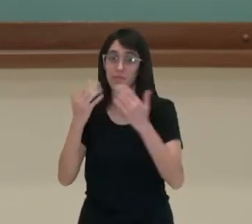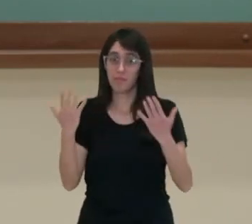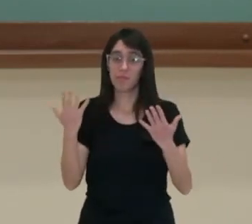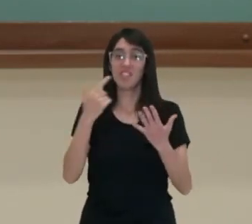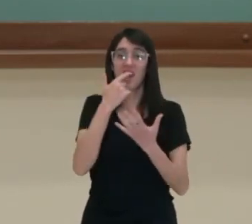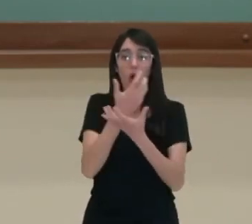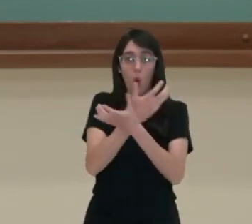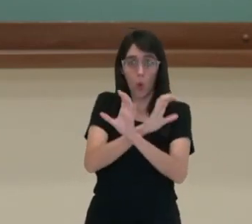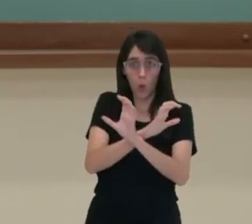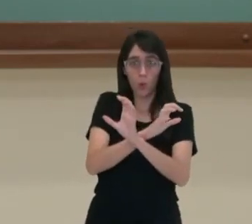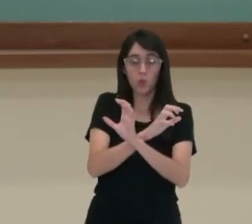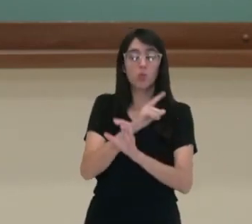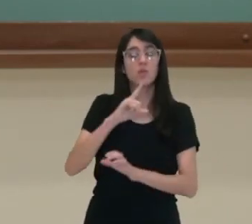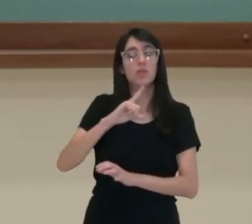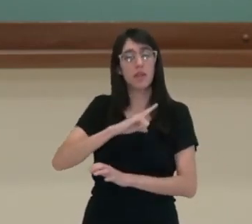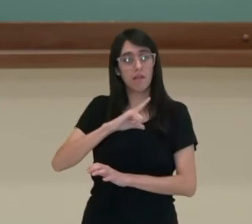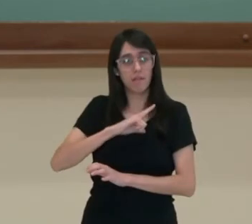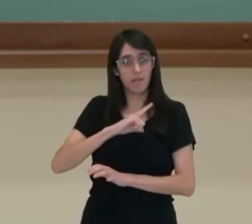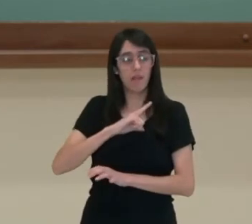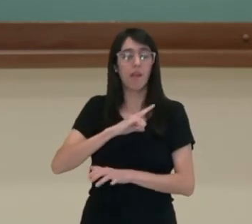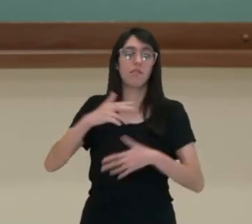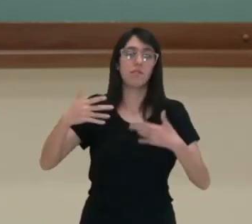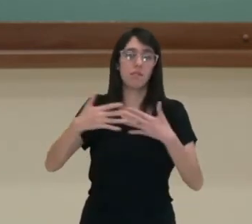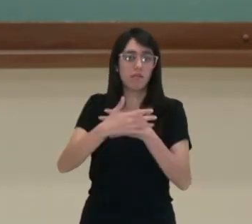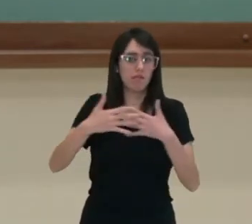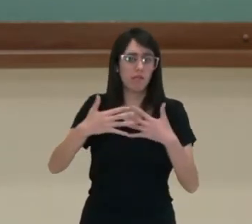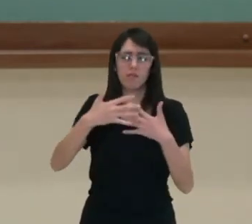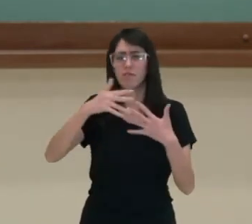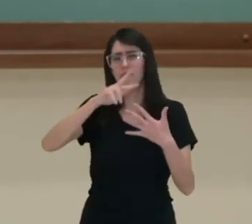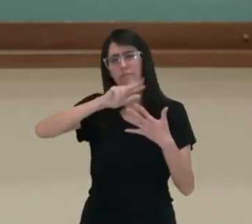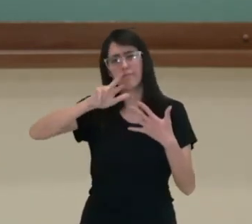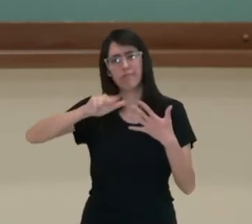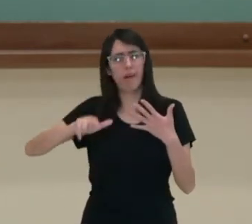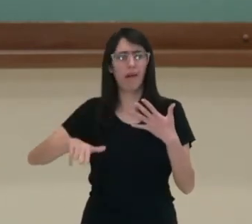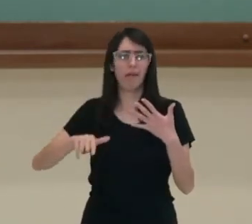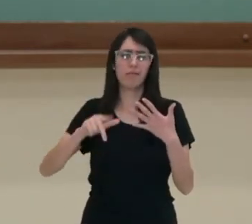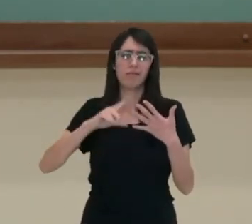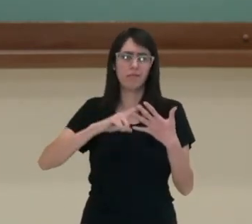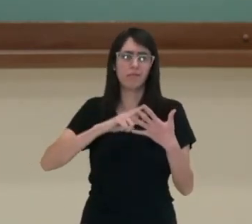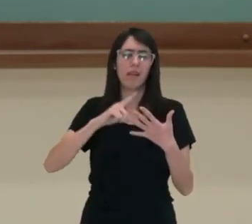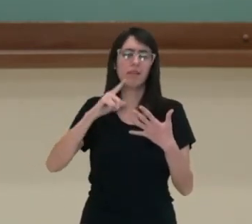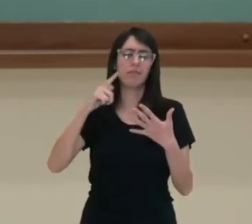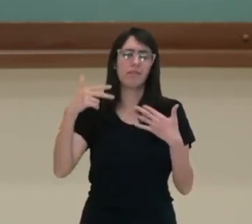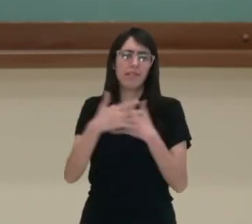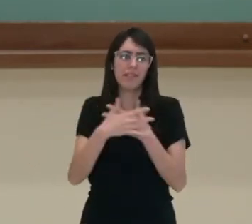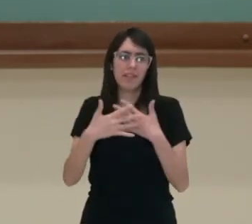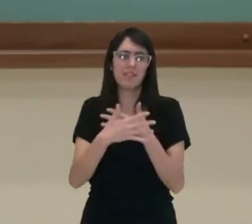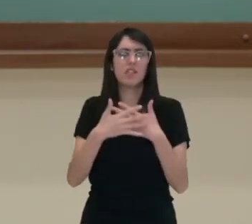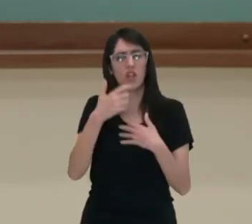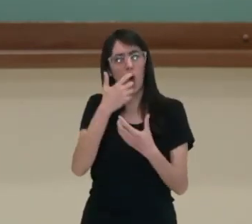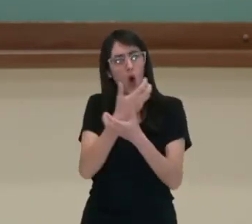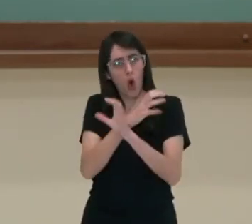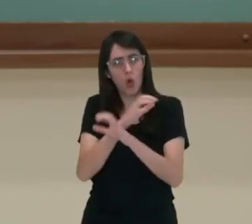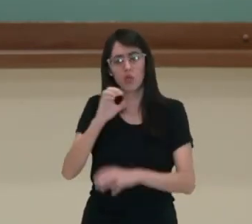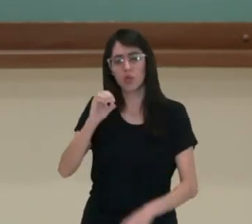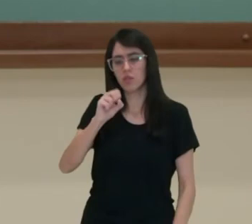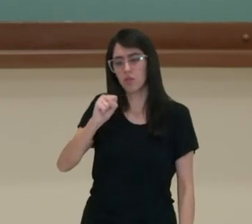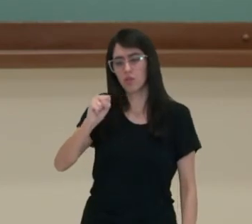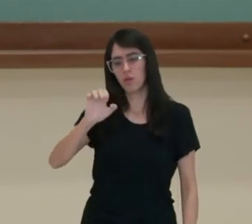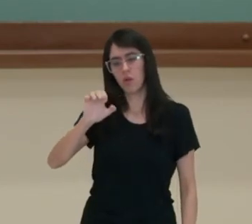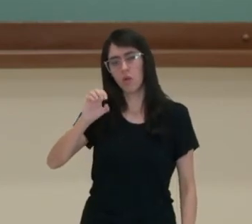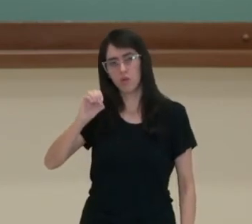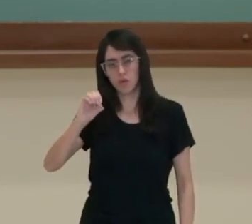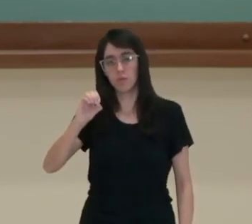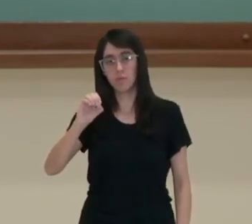encontramos tecido hematopoético, tecido adiposo, tecido ósseo, né? Então, o osso é